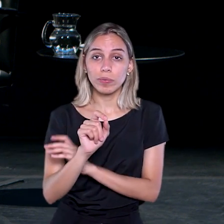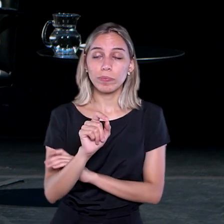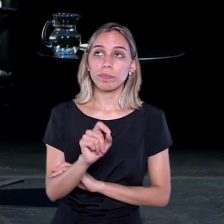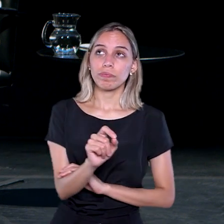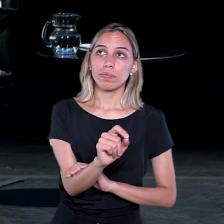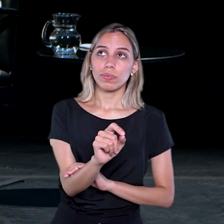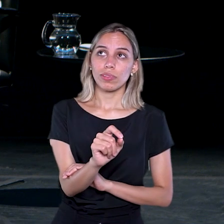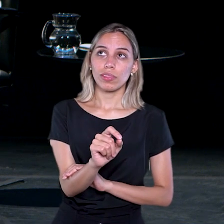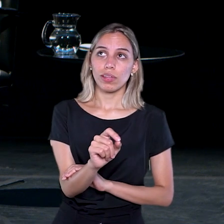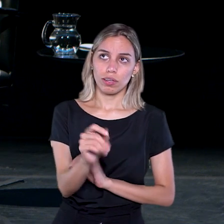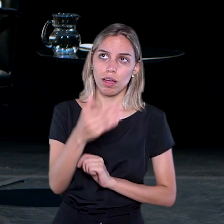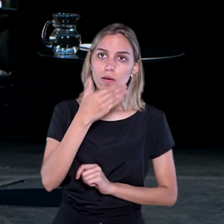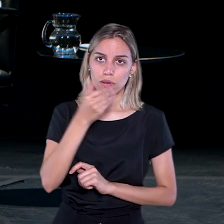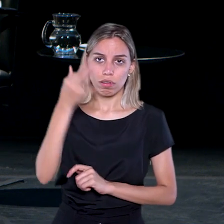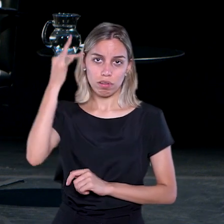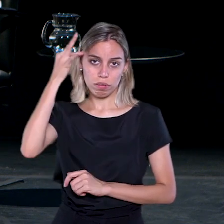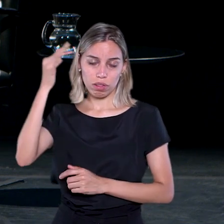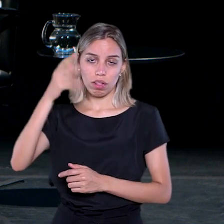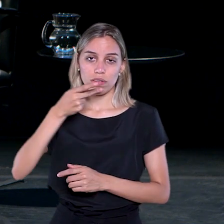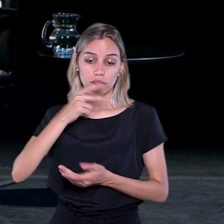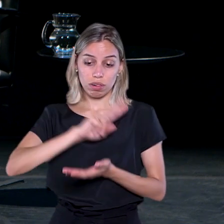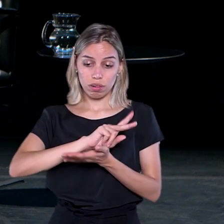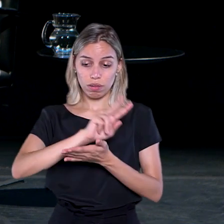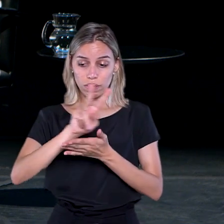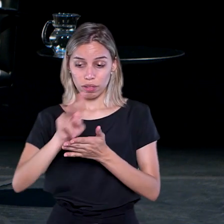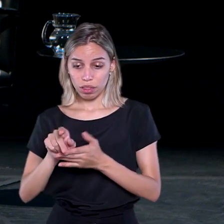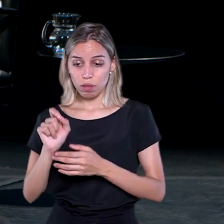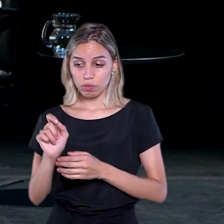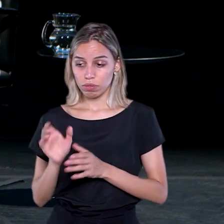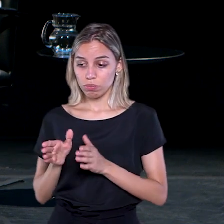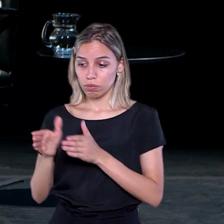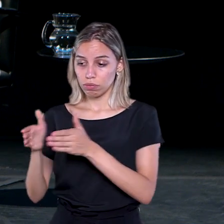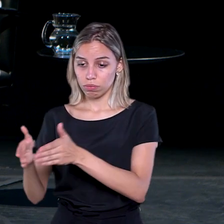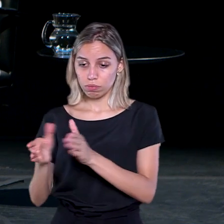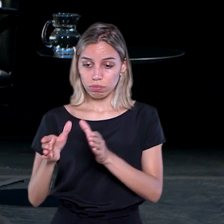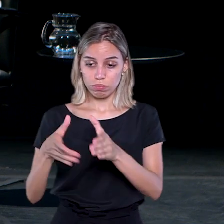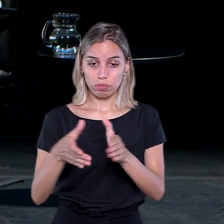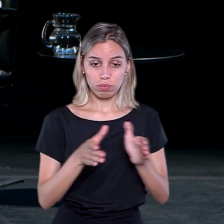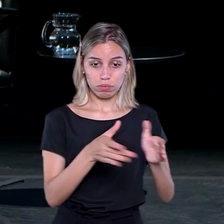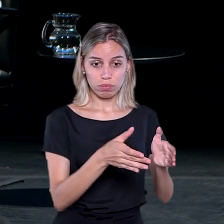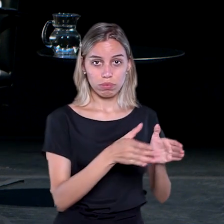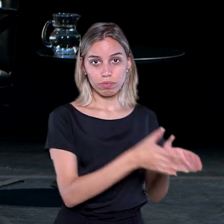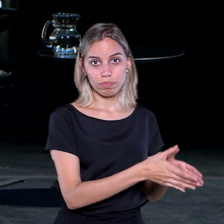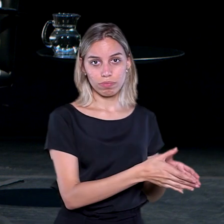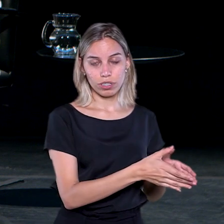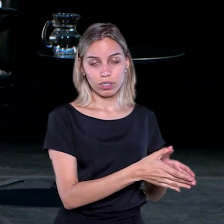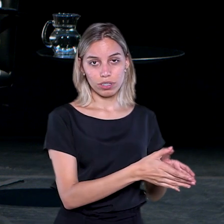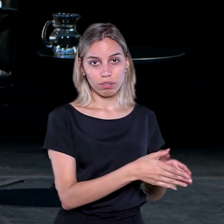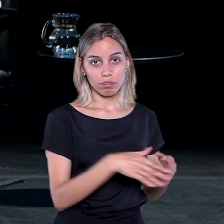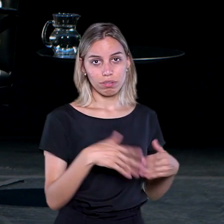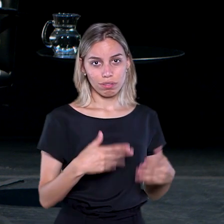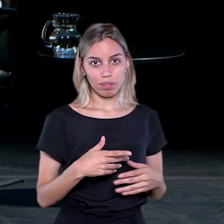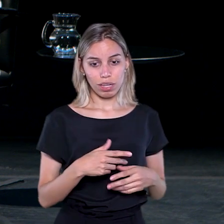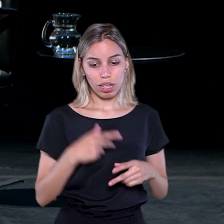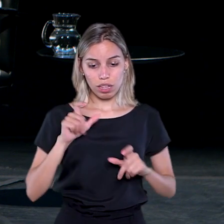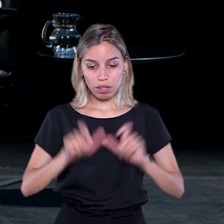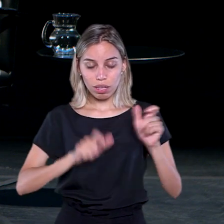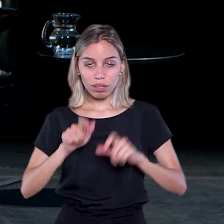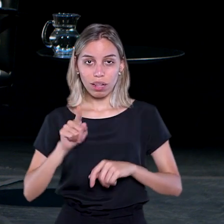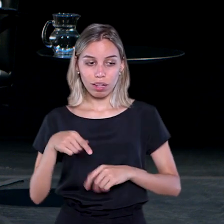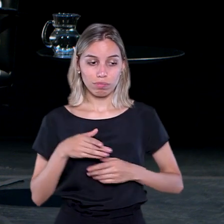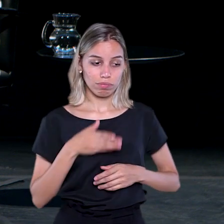sobre transformar esse país num espaço no qual a democracia seja uma realidade para todas as pessoas, né? É